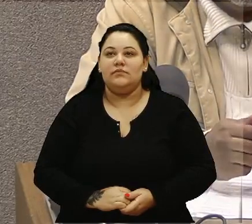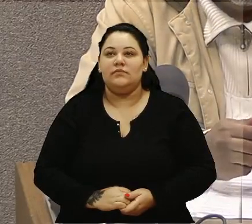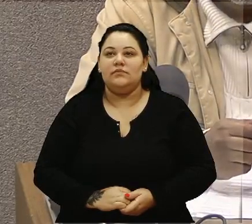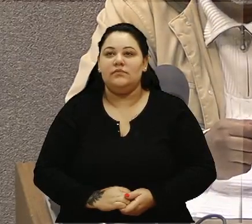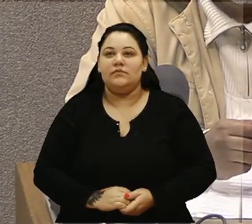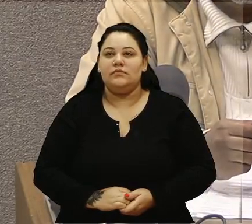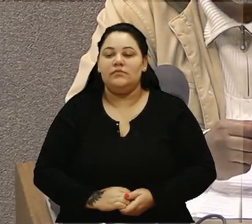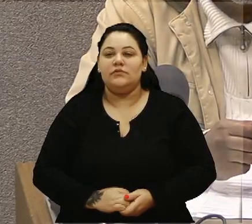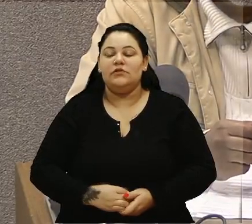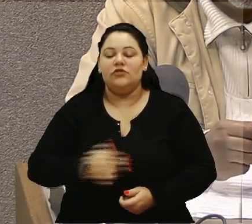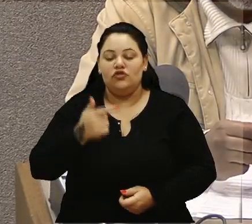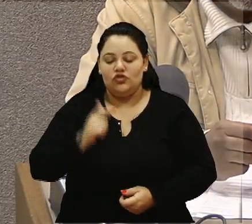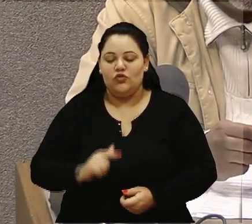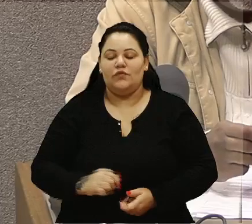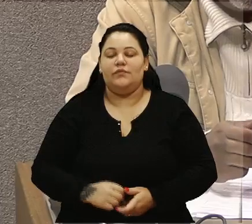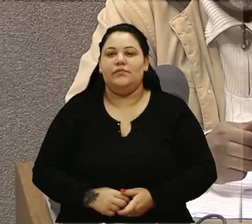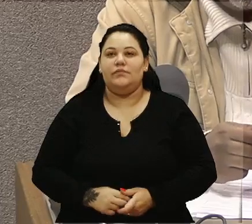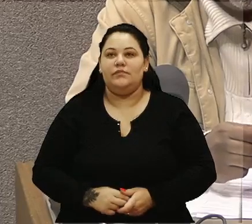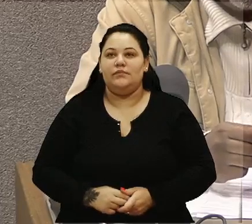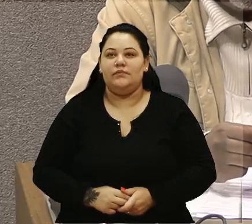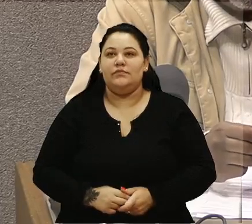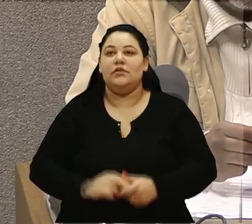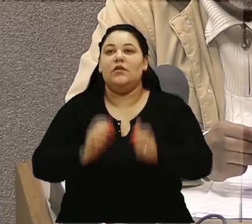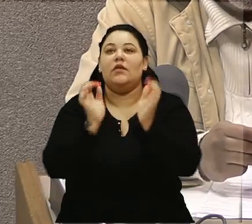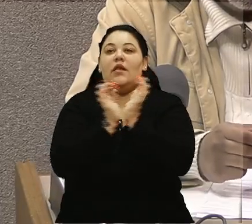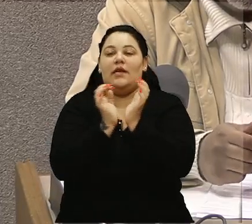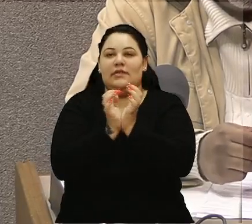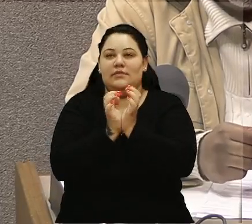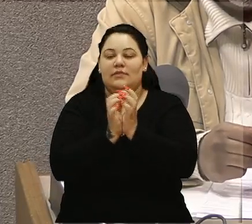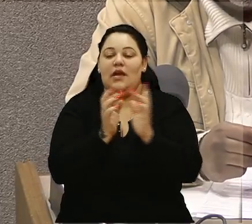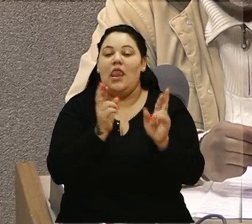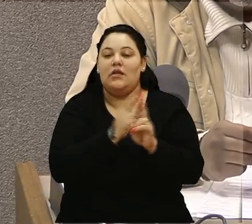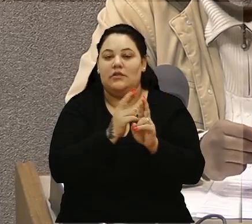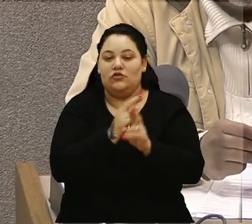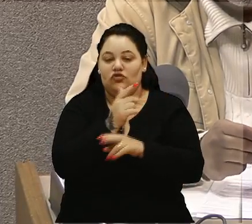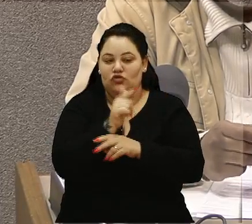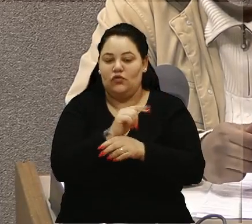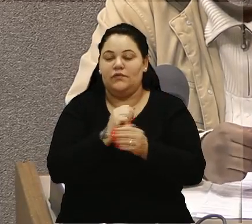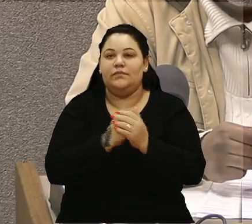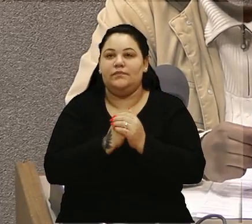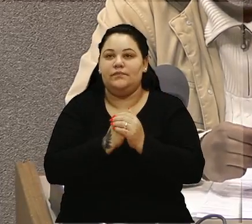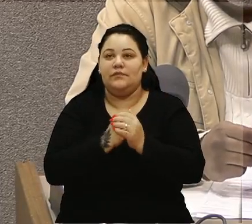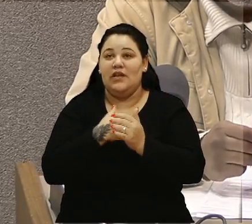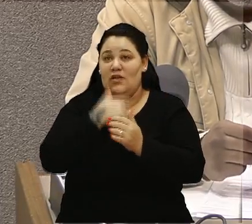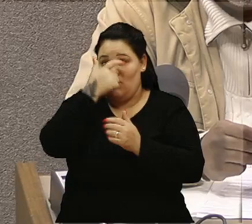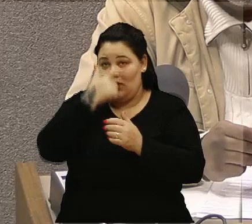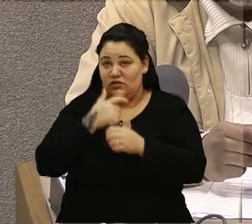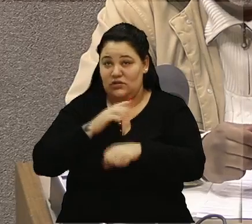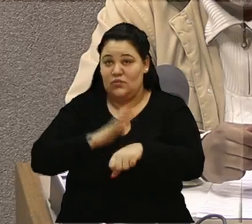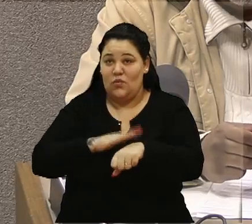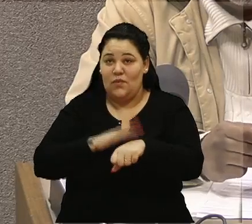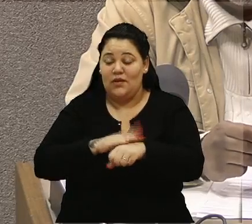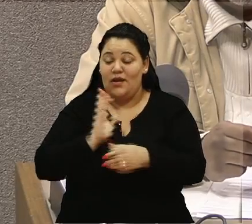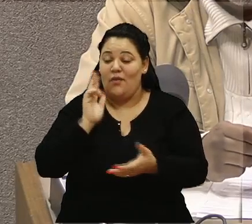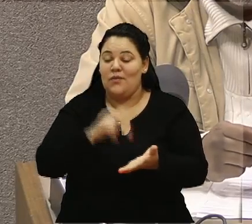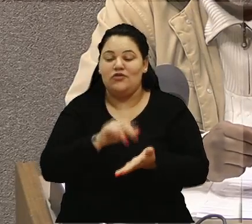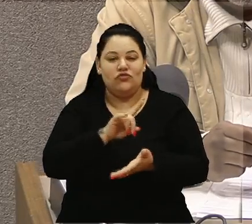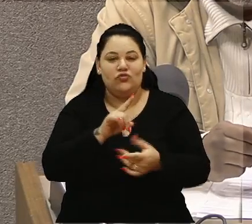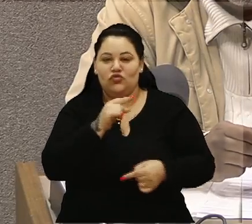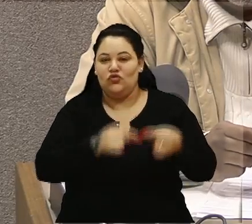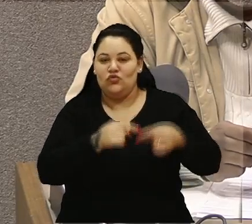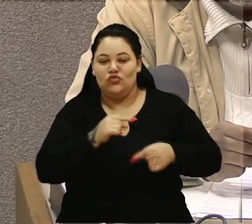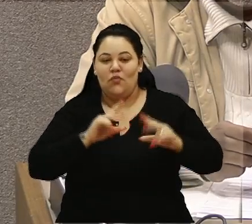Mais uma vez, pessoal, colegas, em relação, de novo, aqui, acho que nesse momento realmente não se discute o mérito, porque todos